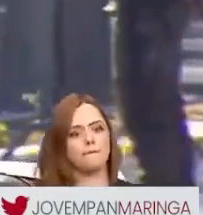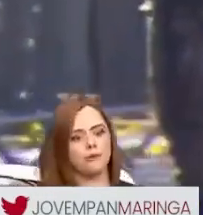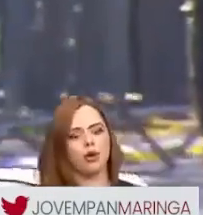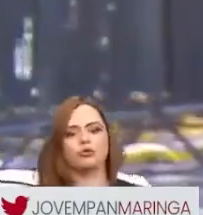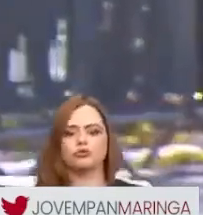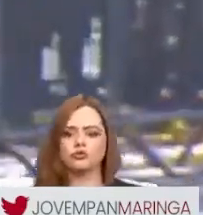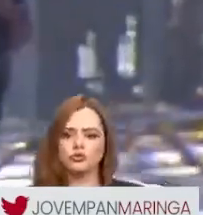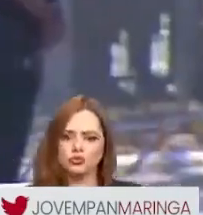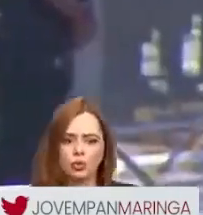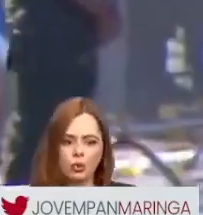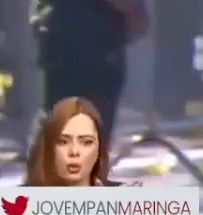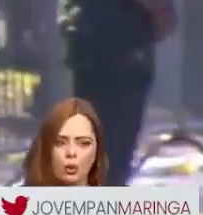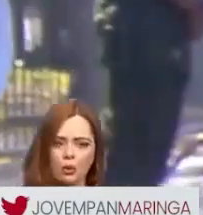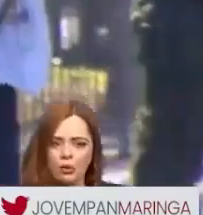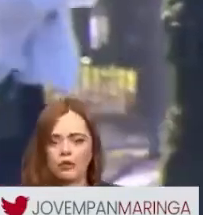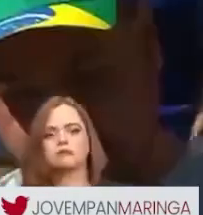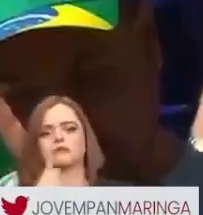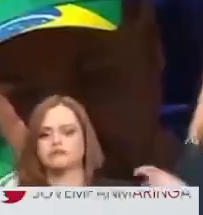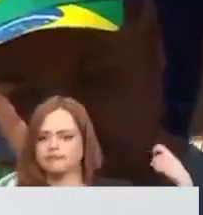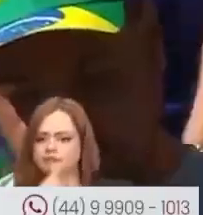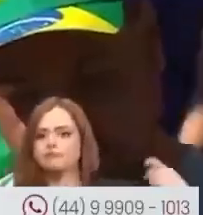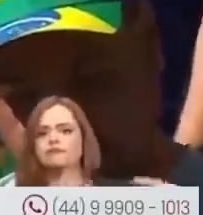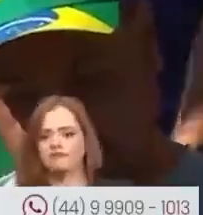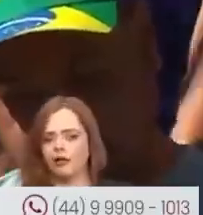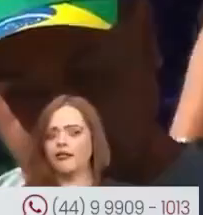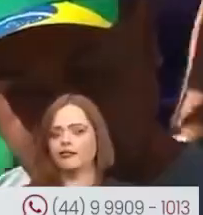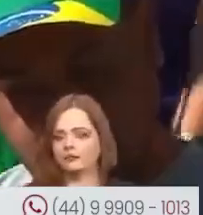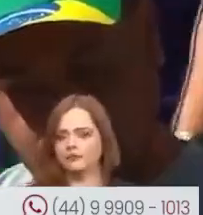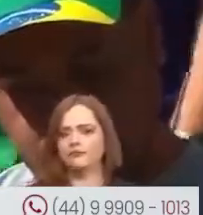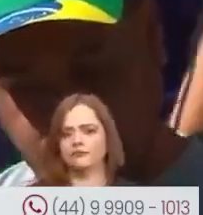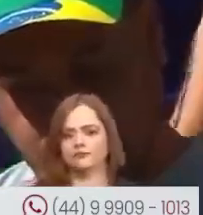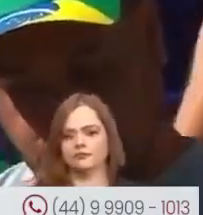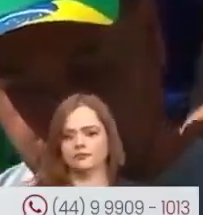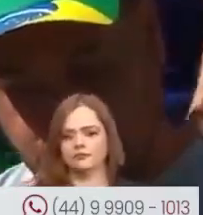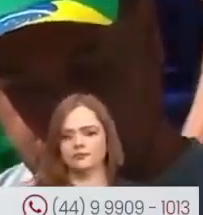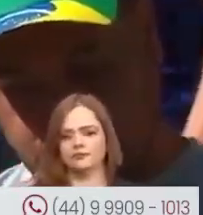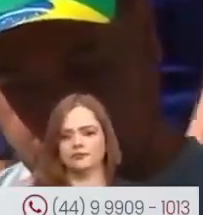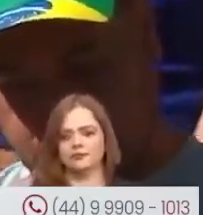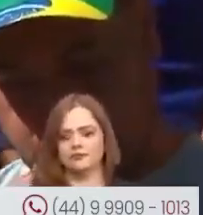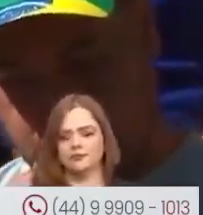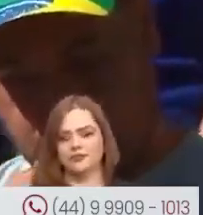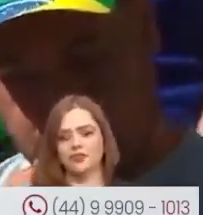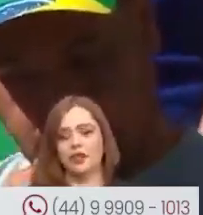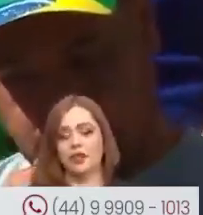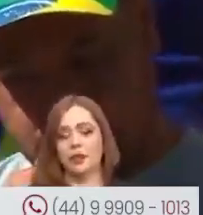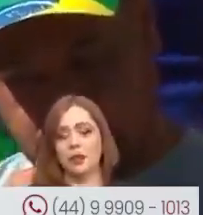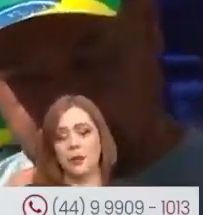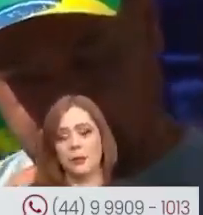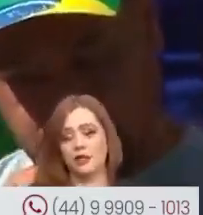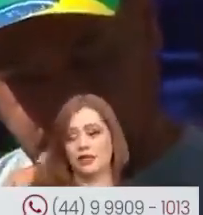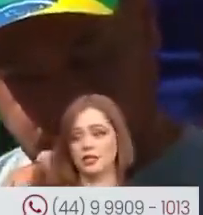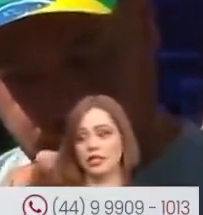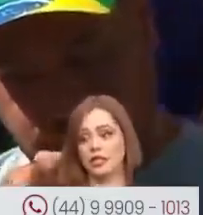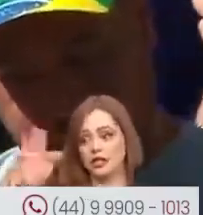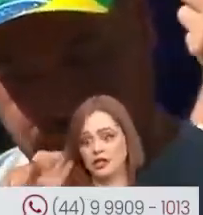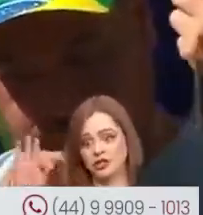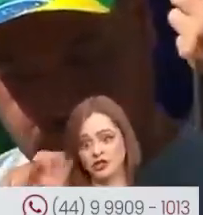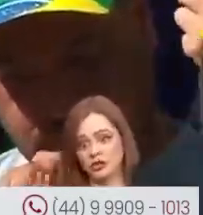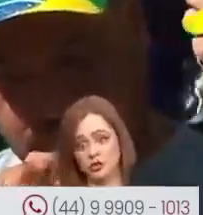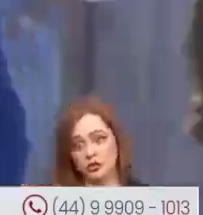um evento, entre aspas, mais enxuto, com a intenção de despolitizar ali a data e fazer um